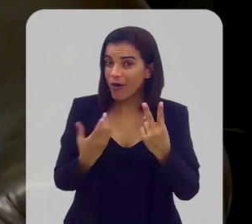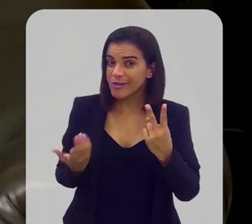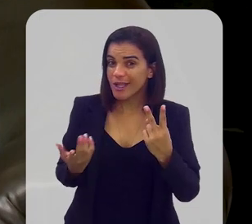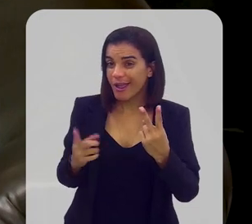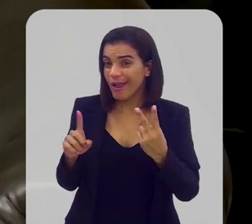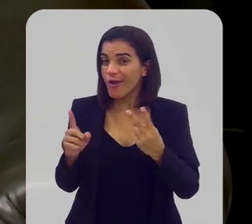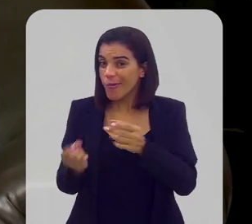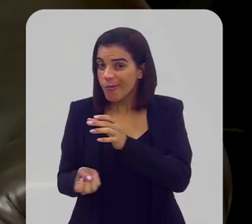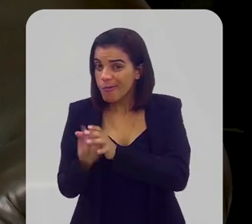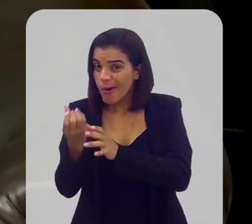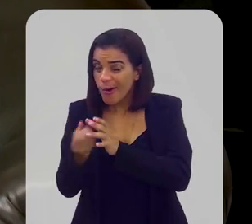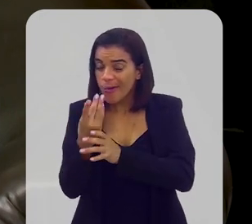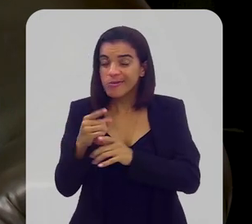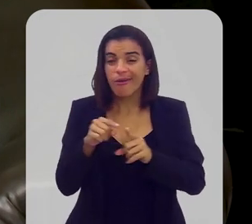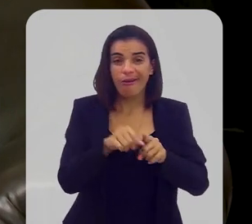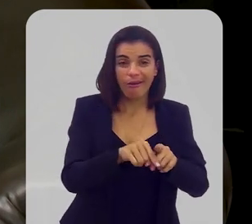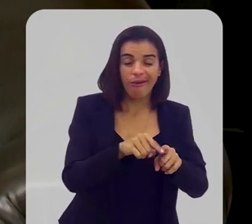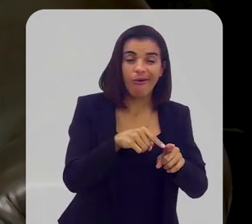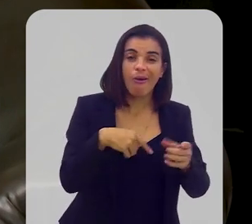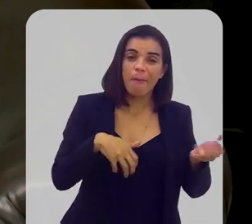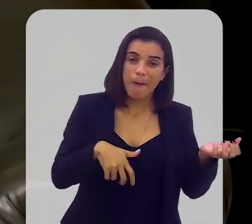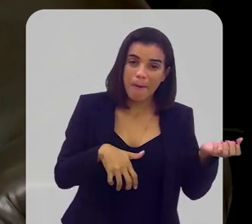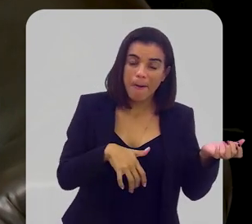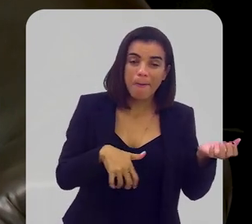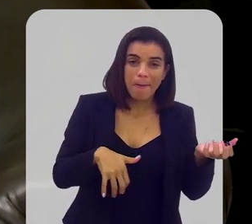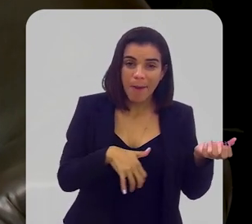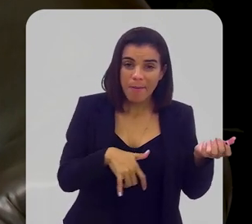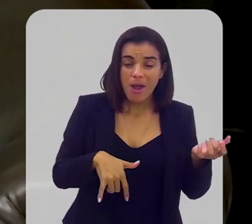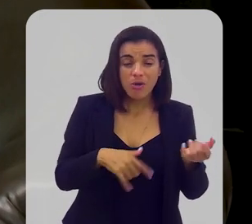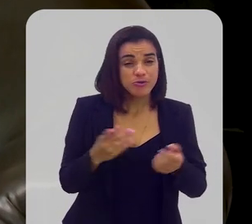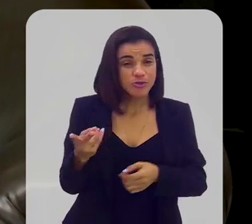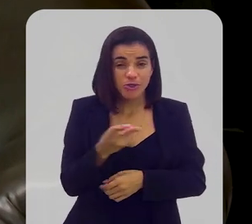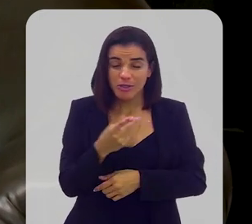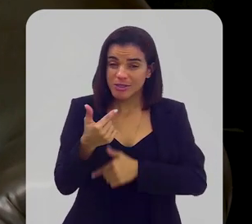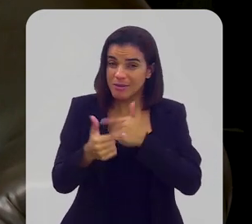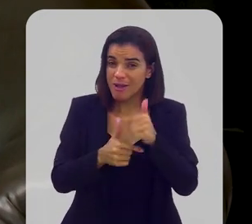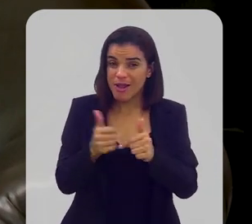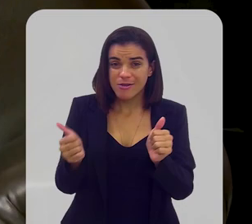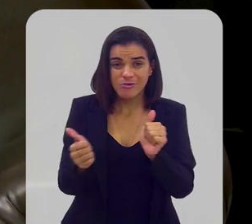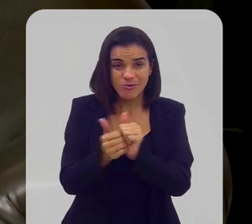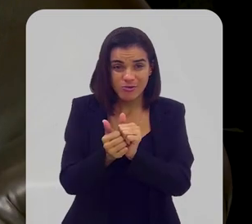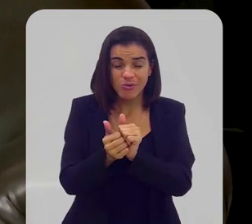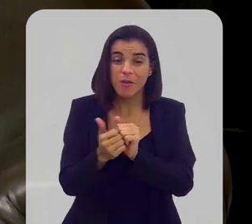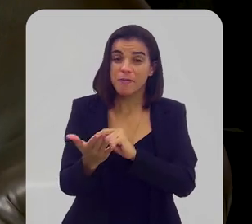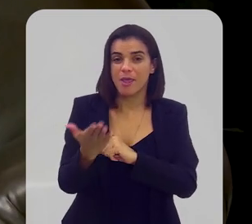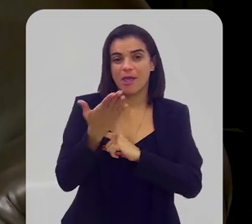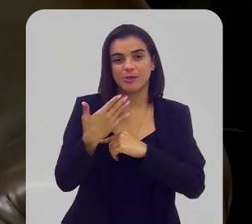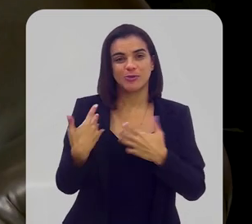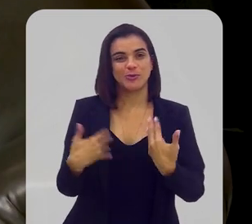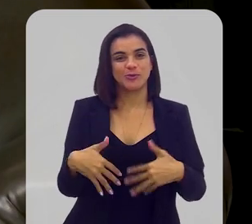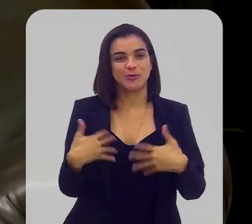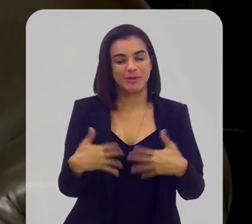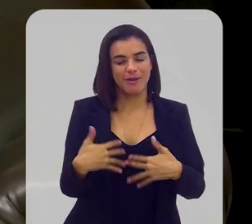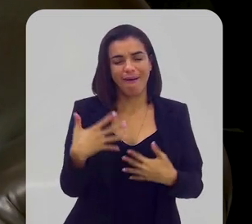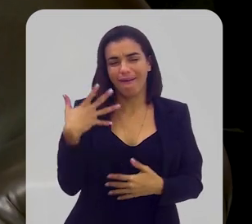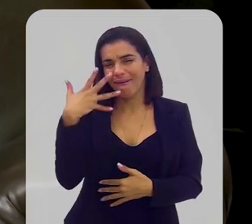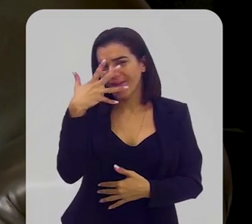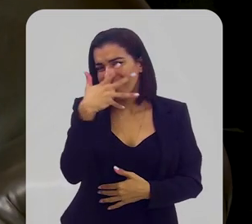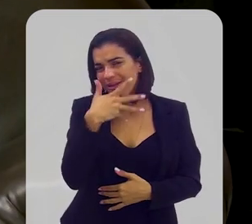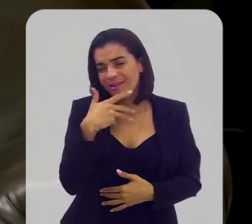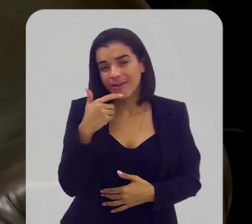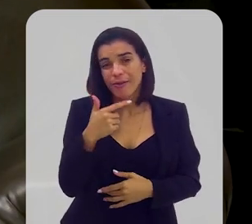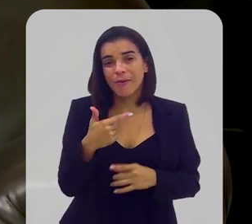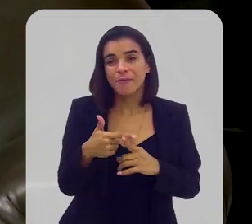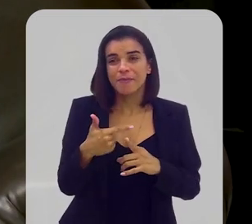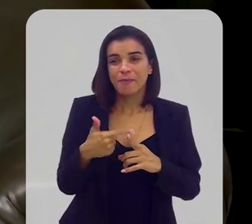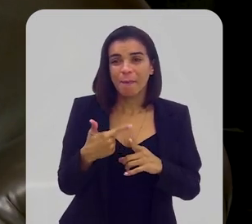né? Compositores, músicos. Arranjadores também. Eles produzem, arranjam as músicas deles, assim, e me ajudam muito, né? Coisa linda. Porque